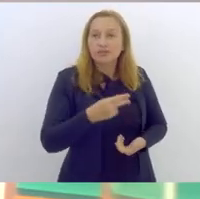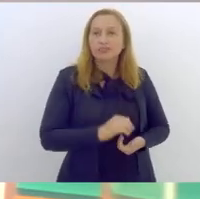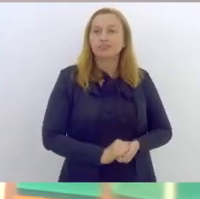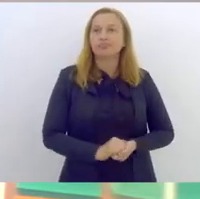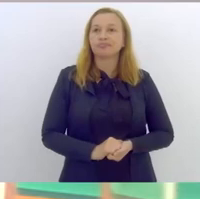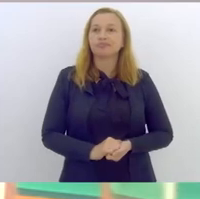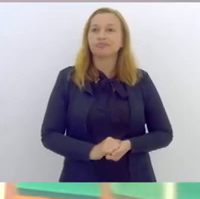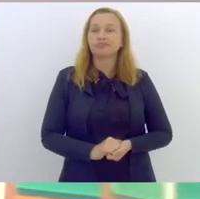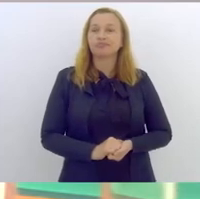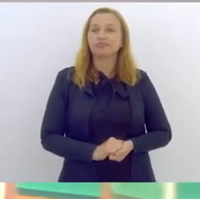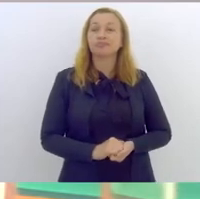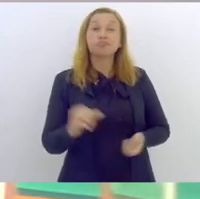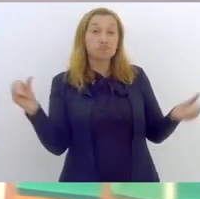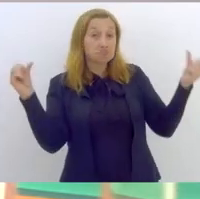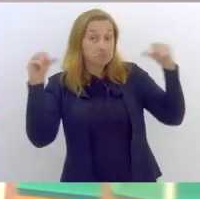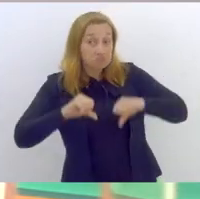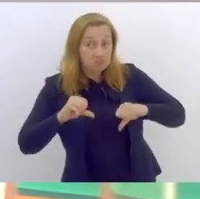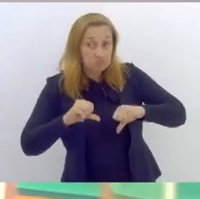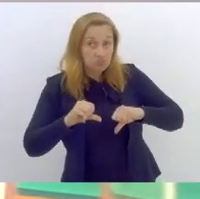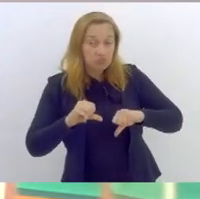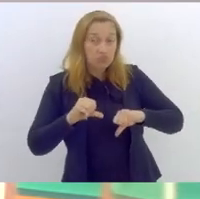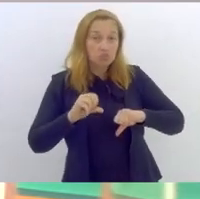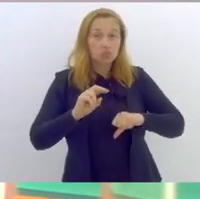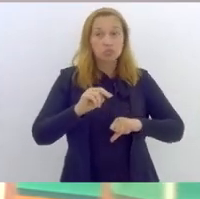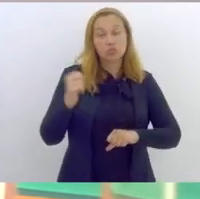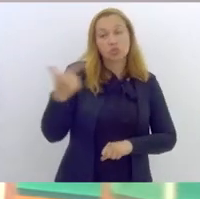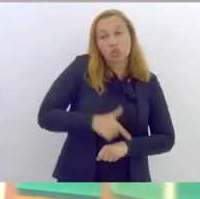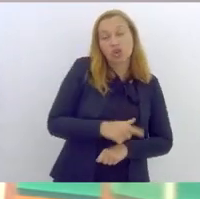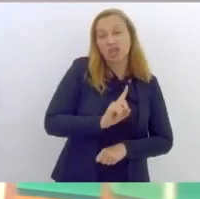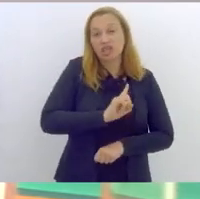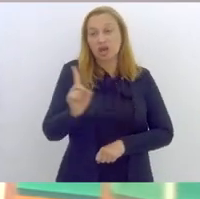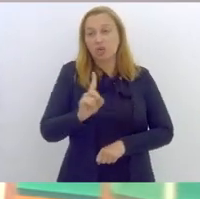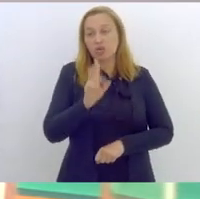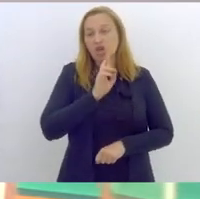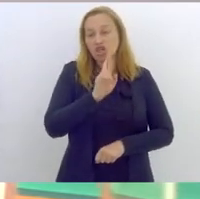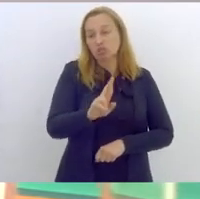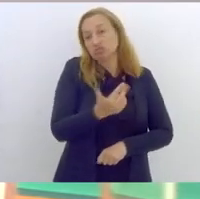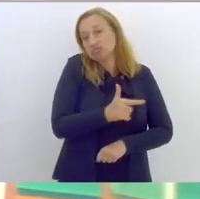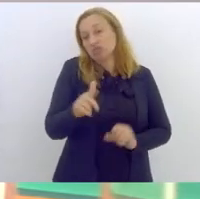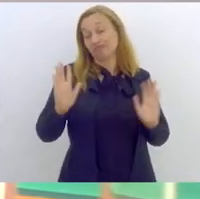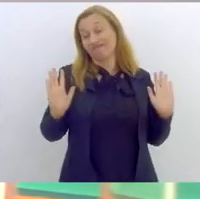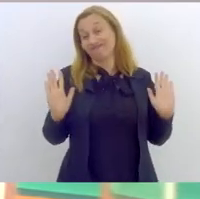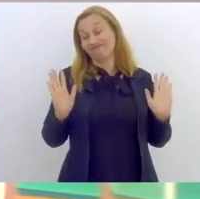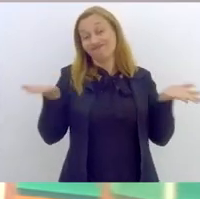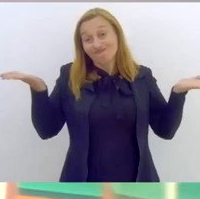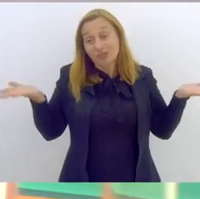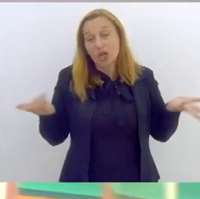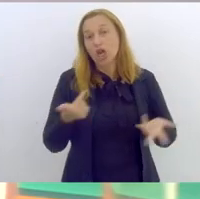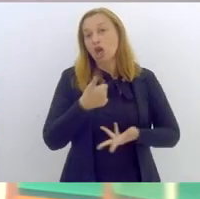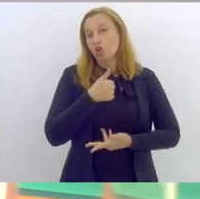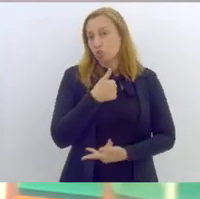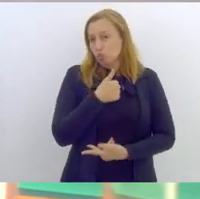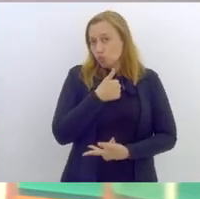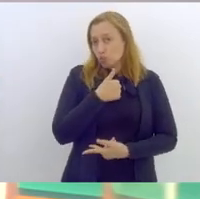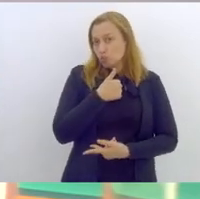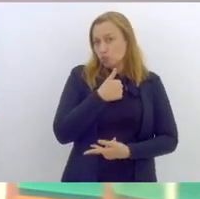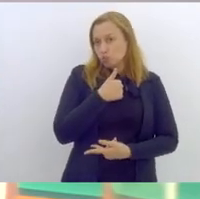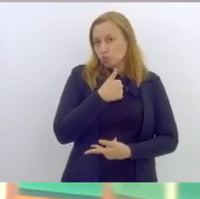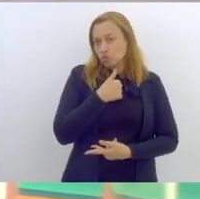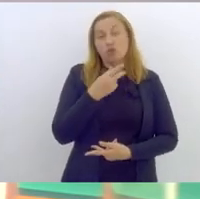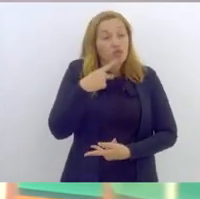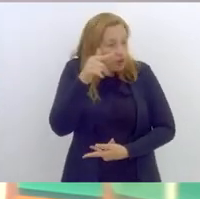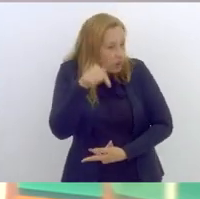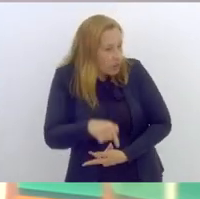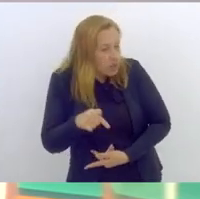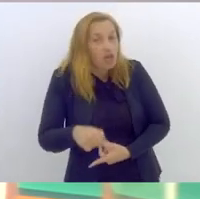que pior do que eu não é não ter resposta nenhuma então eu trago isso